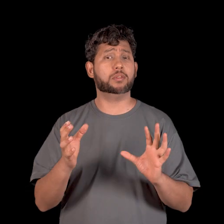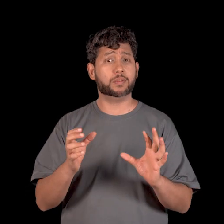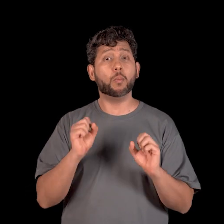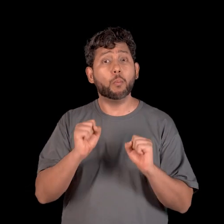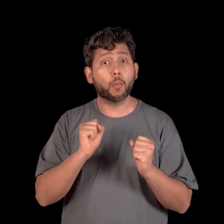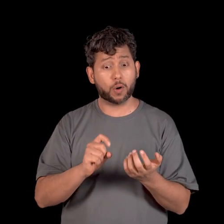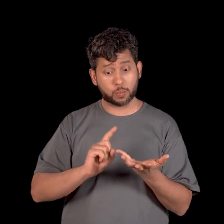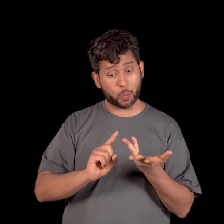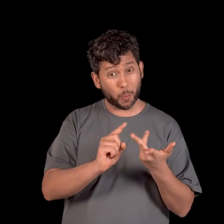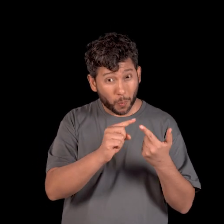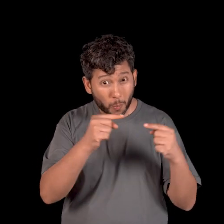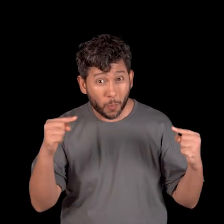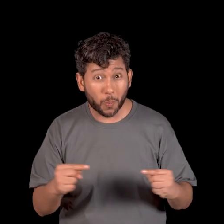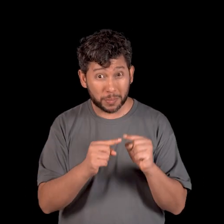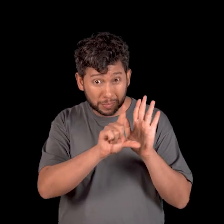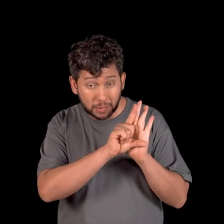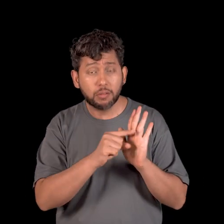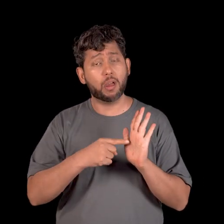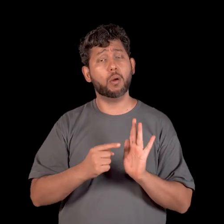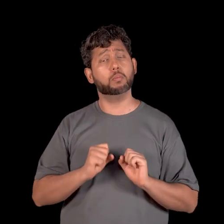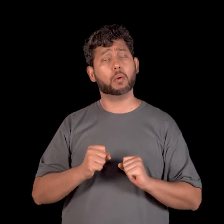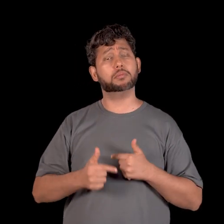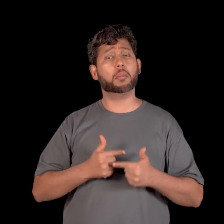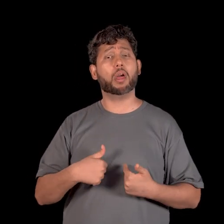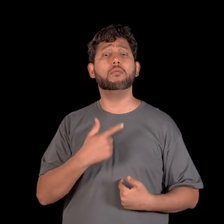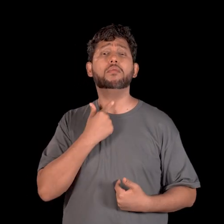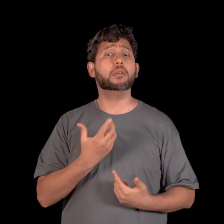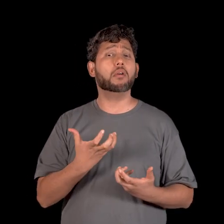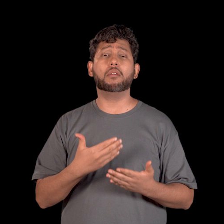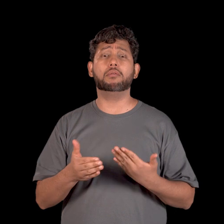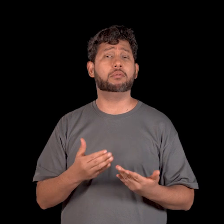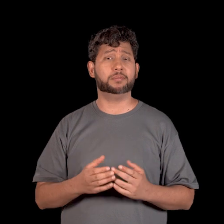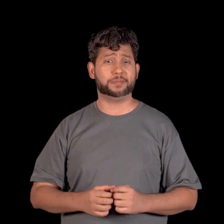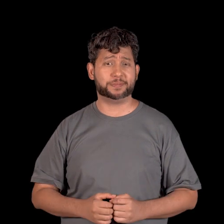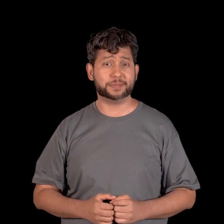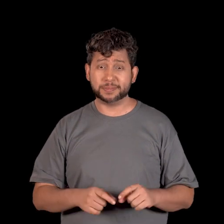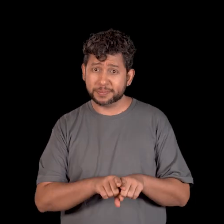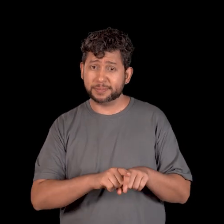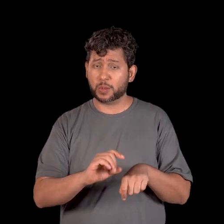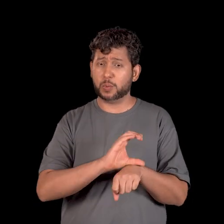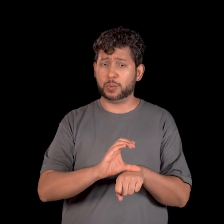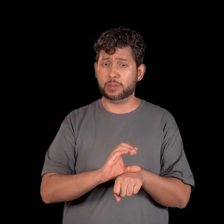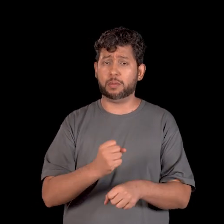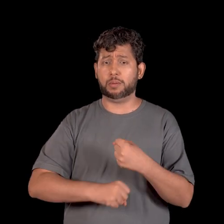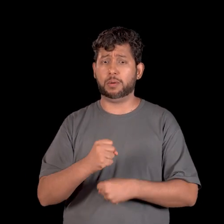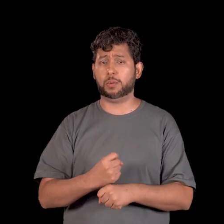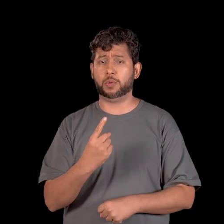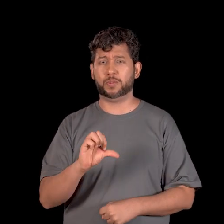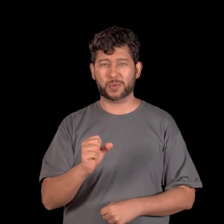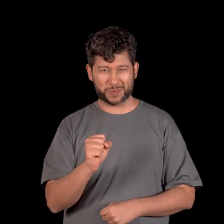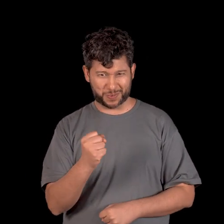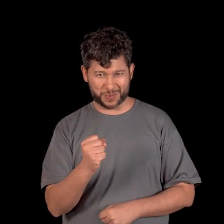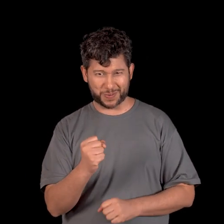ofício ou profissão, atendidas as qualificações profissionais que a lei estabelecer. Entre outras coisas, a Constituição